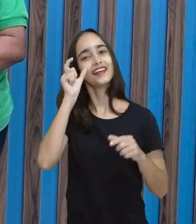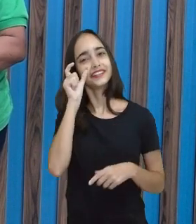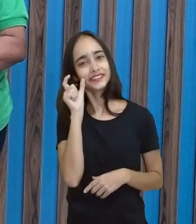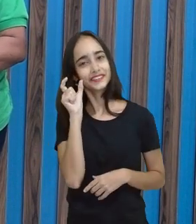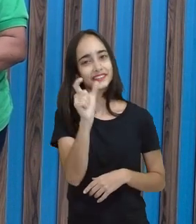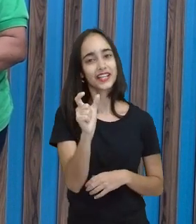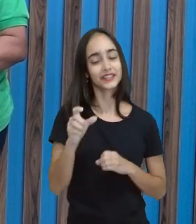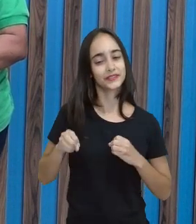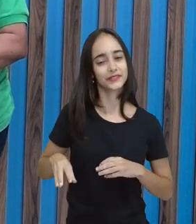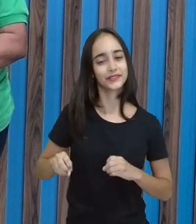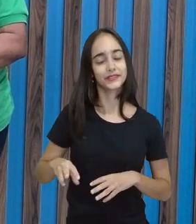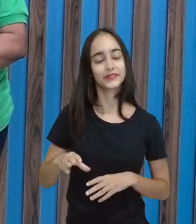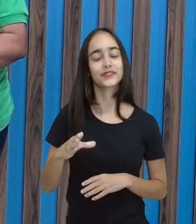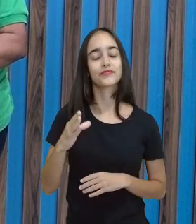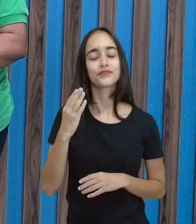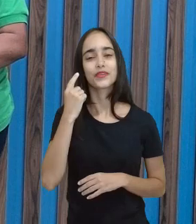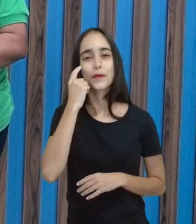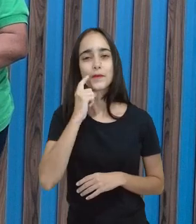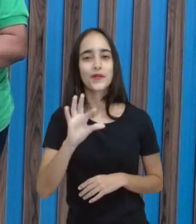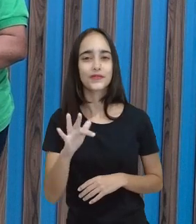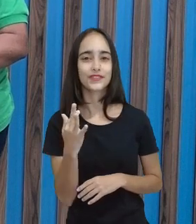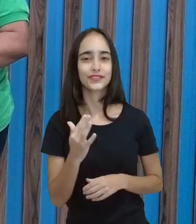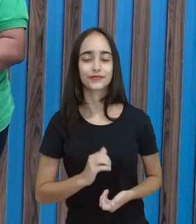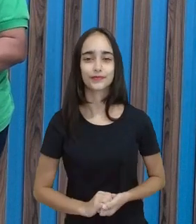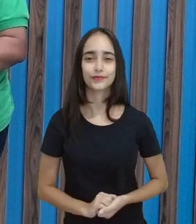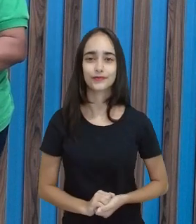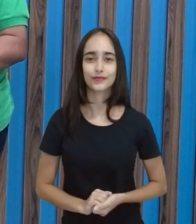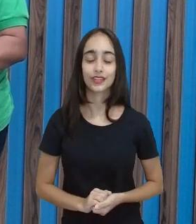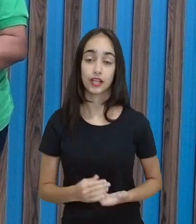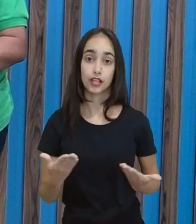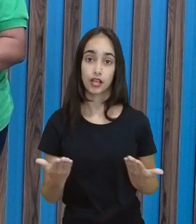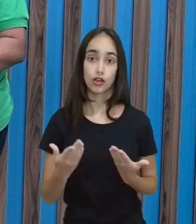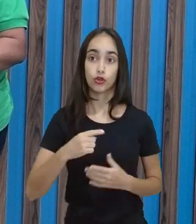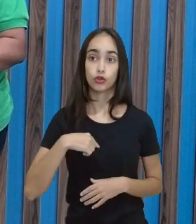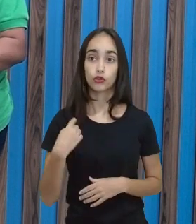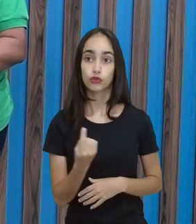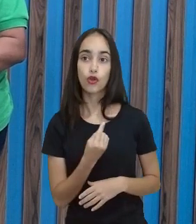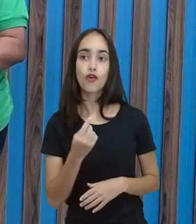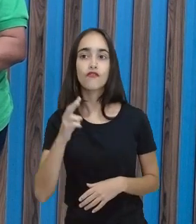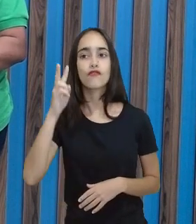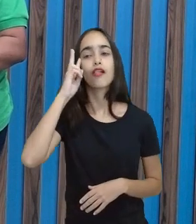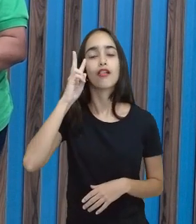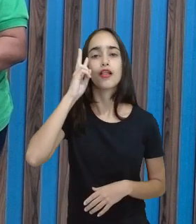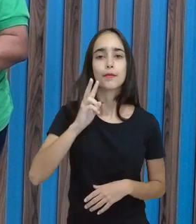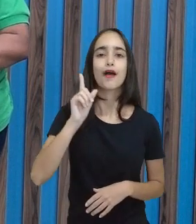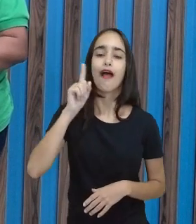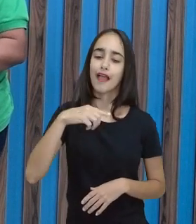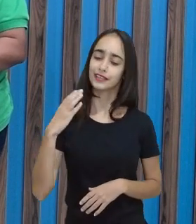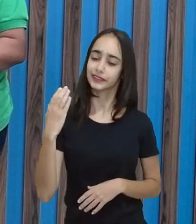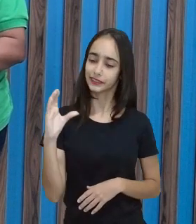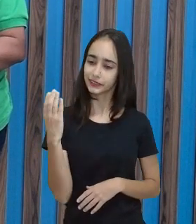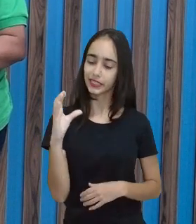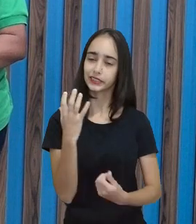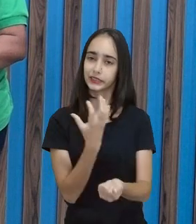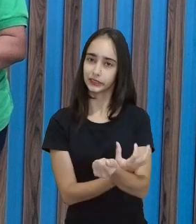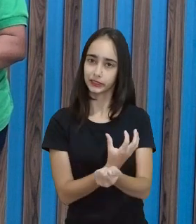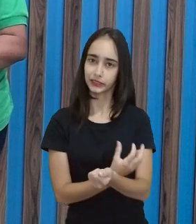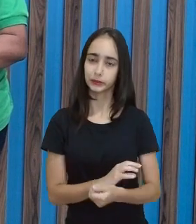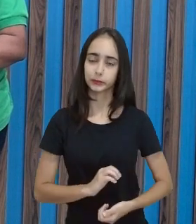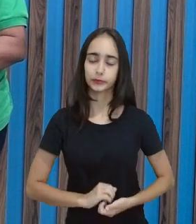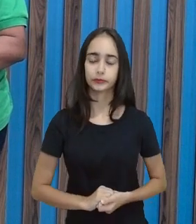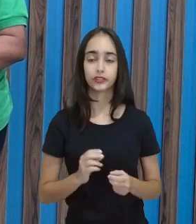educador Paulo Freire. E aí, a gente vai lembrar que o nosso componente curricular hoje é ciências. E